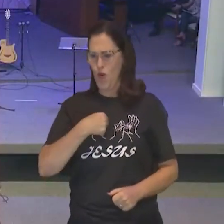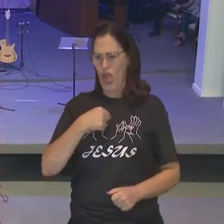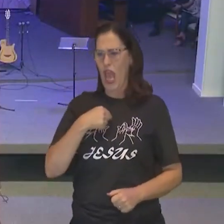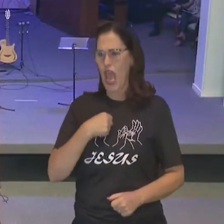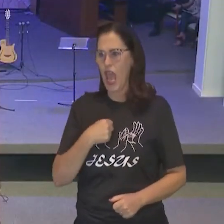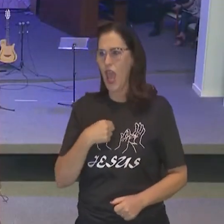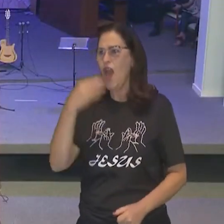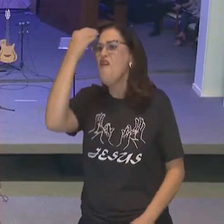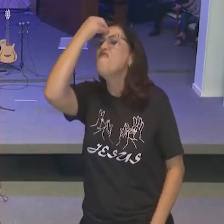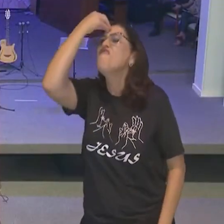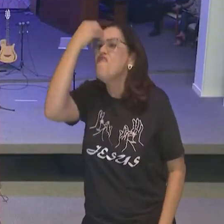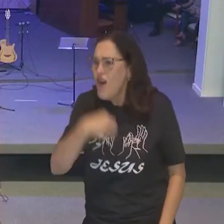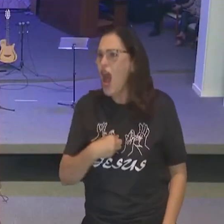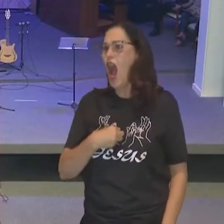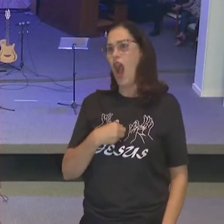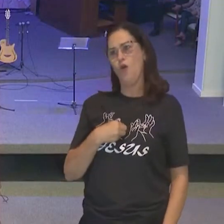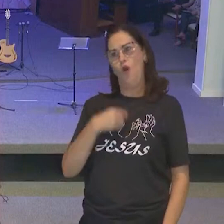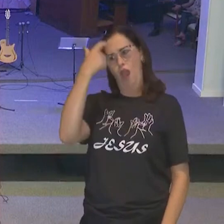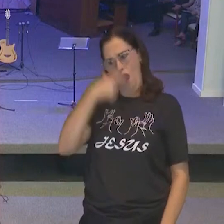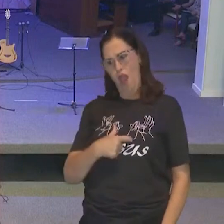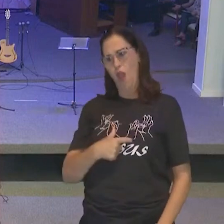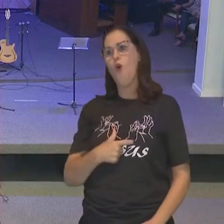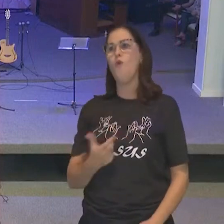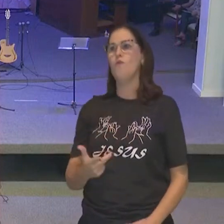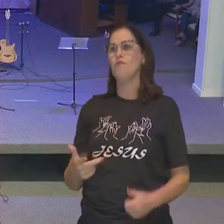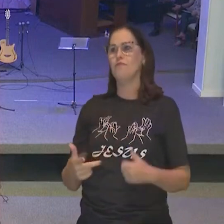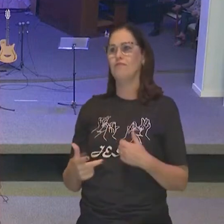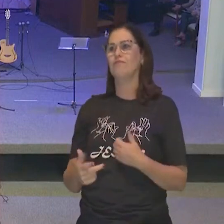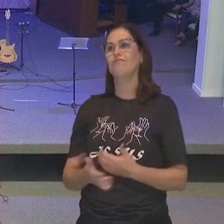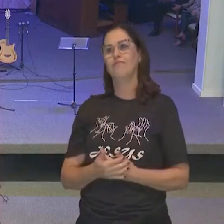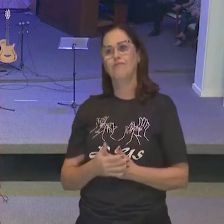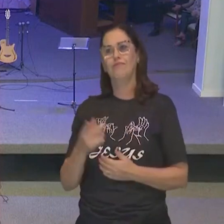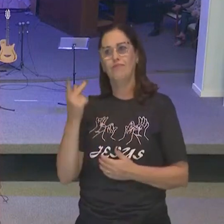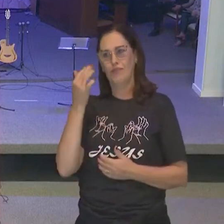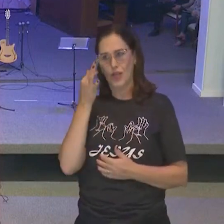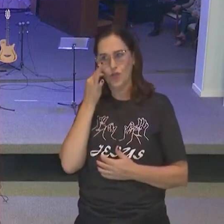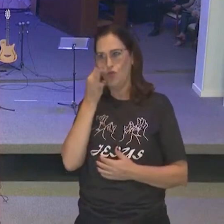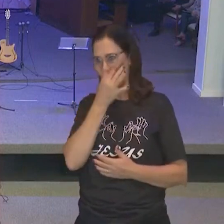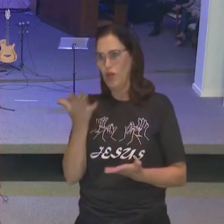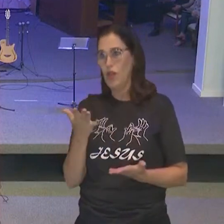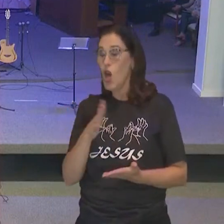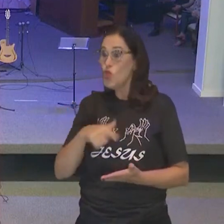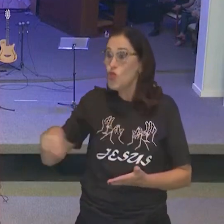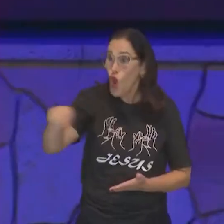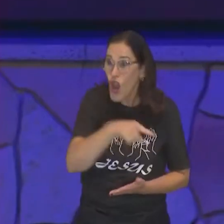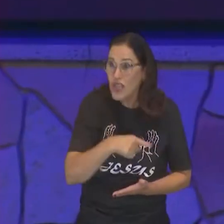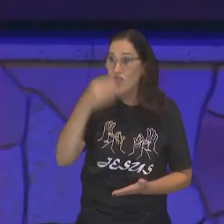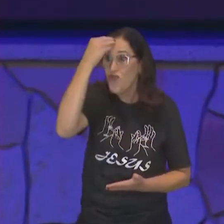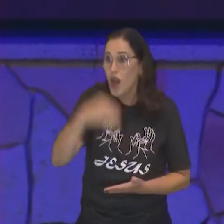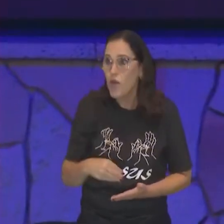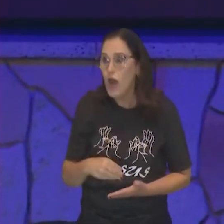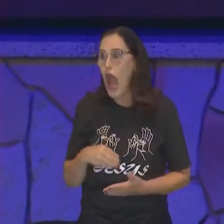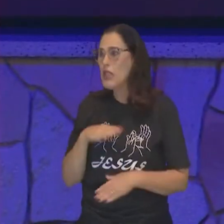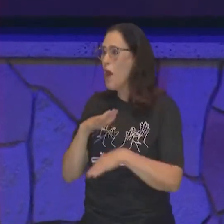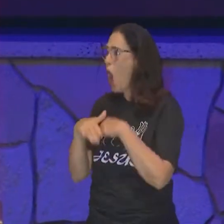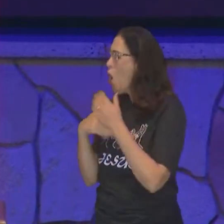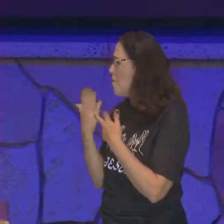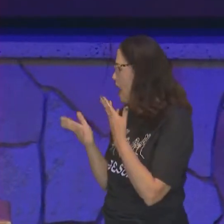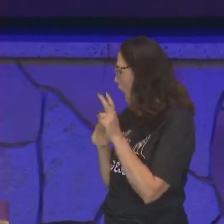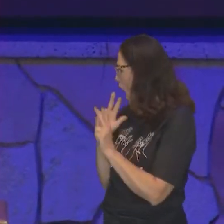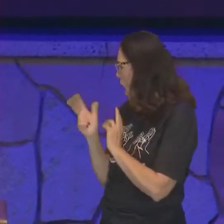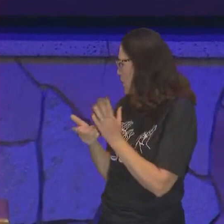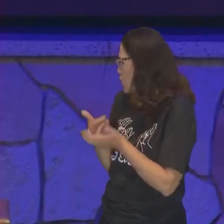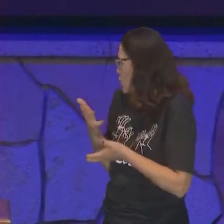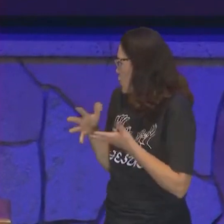sou fraco. Irmãos, nós somos fracos. Dali emenda-se uma conversa conhecendo